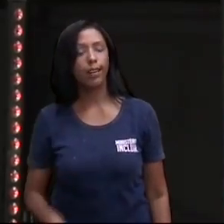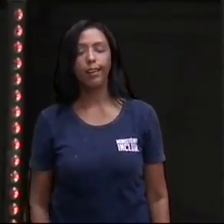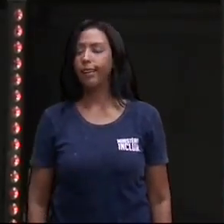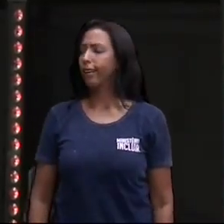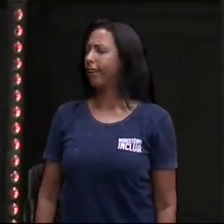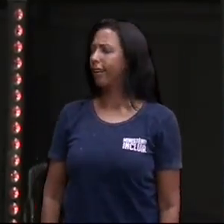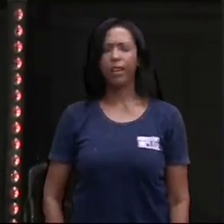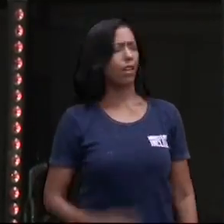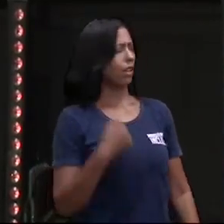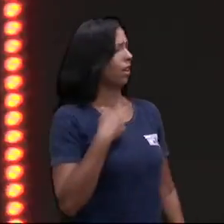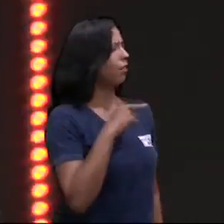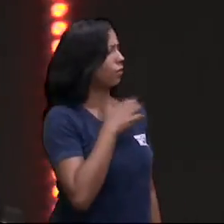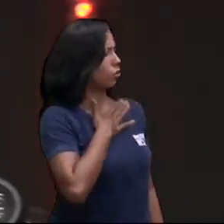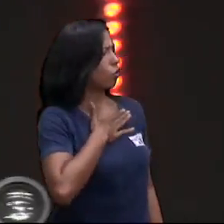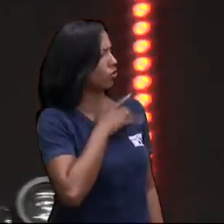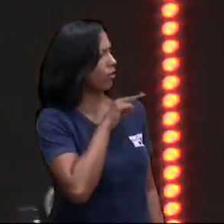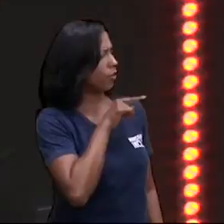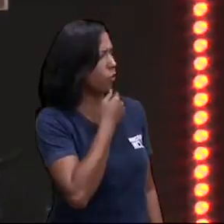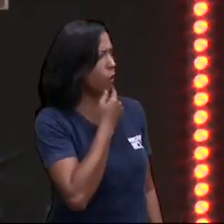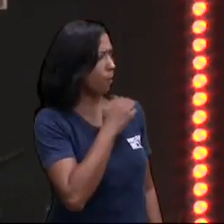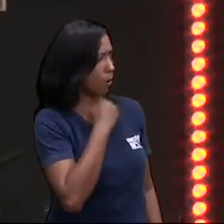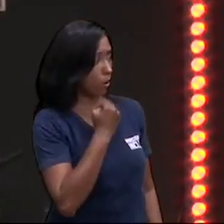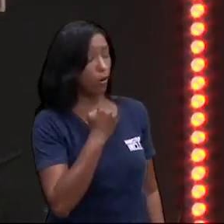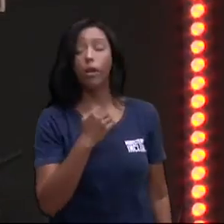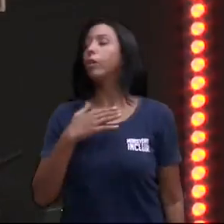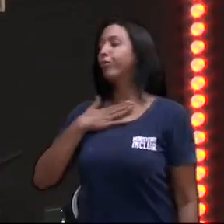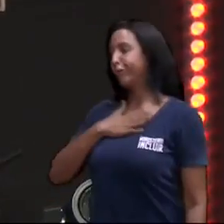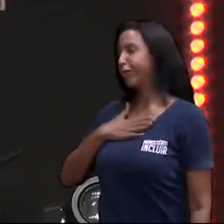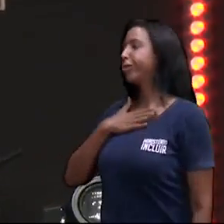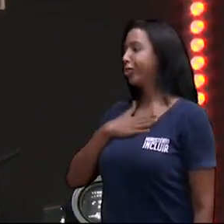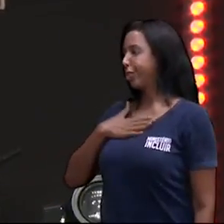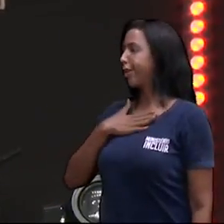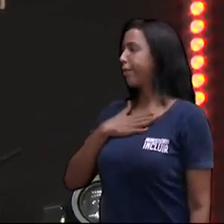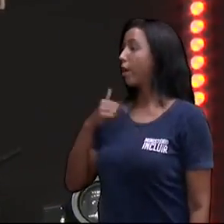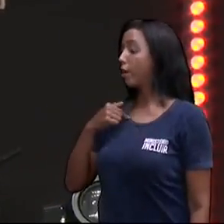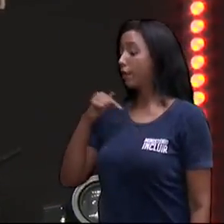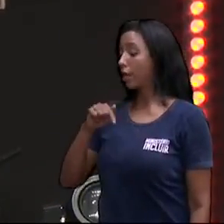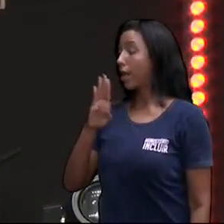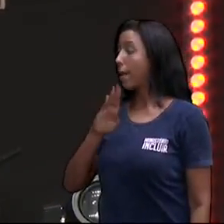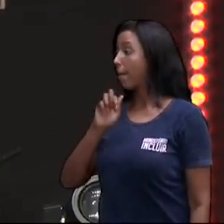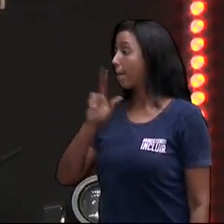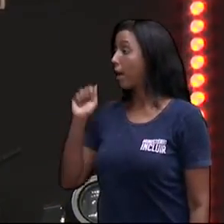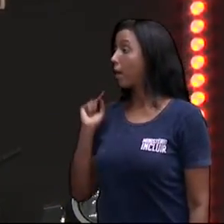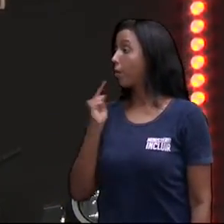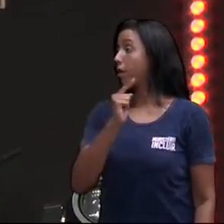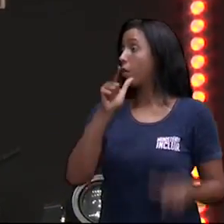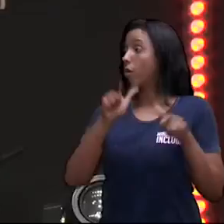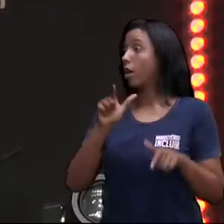e eu falei mais com você gostava muito dele falou eu gostava tanto dele que eu saia daqui da Barra eu ia lá para